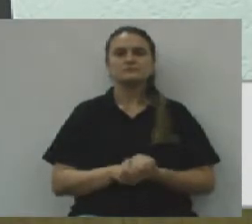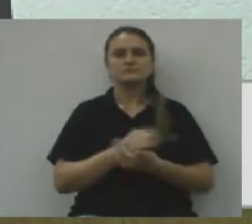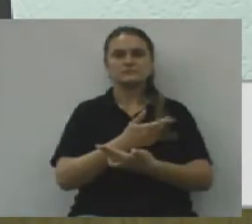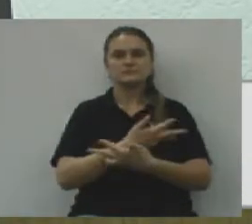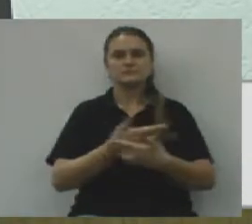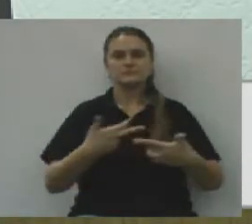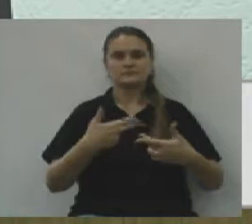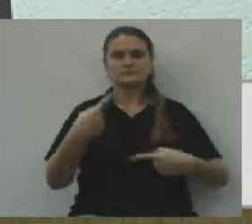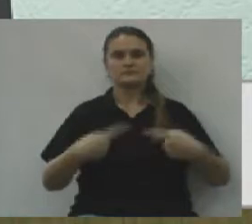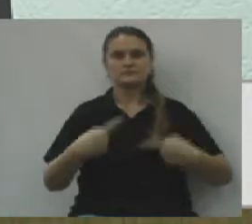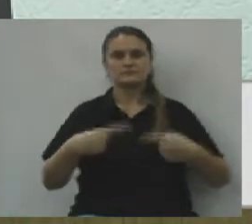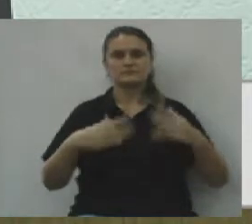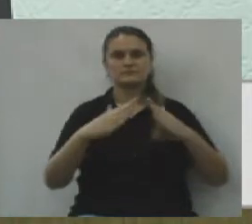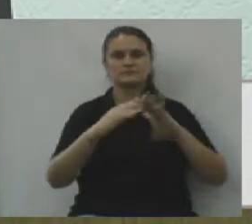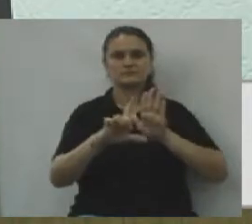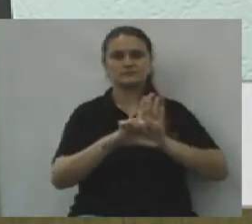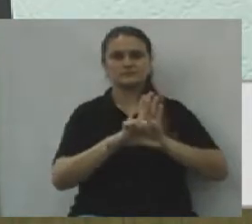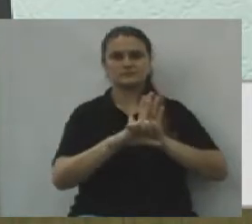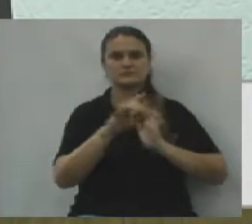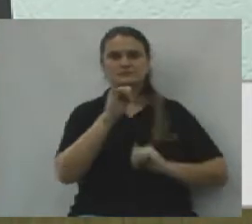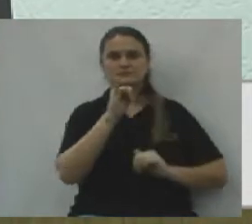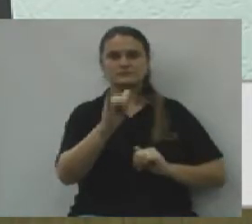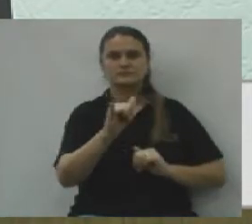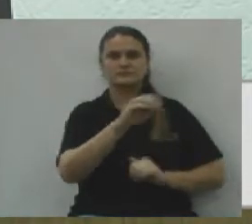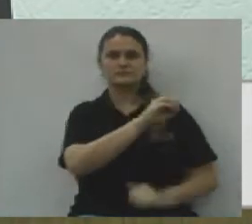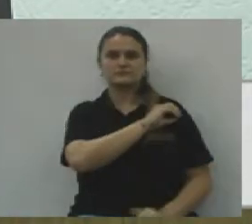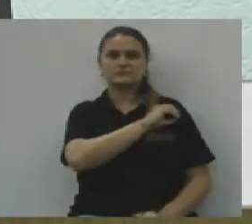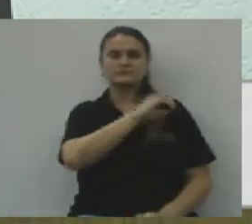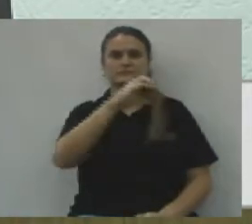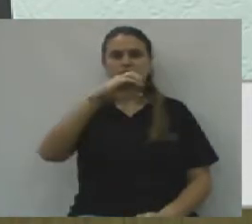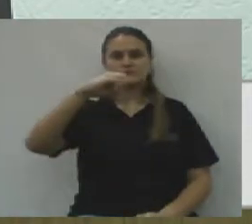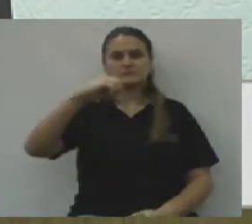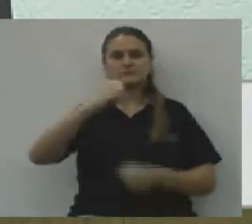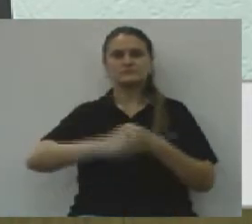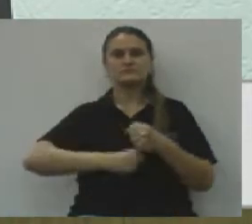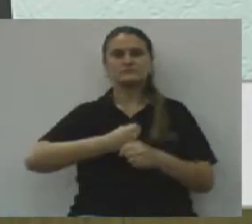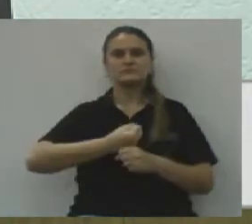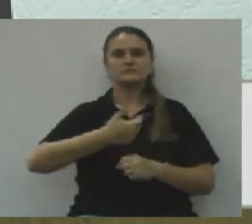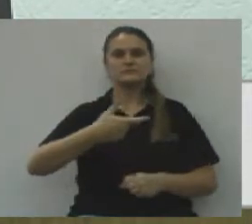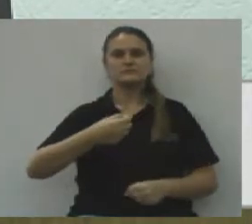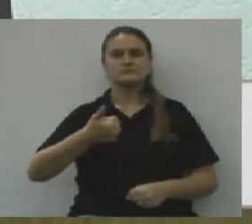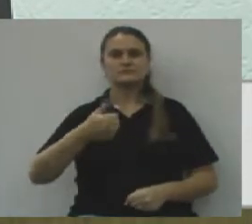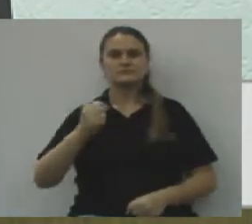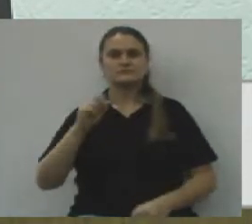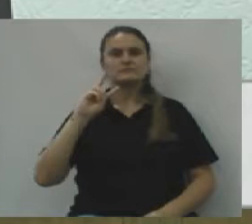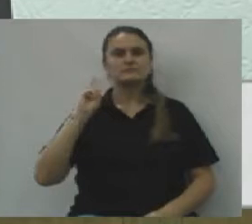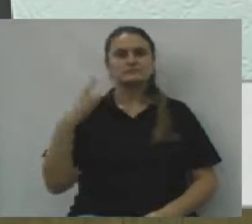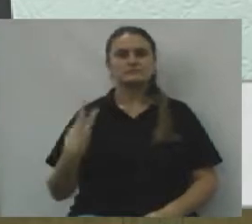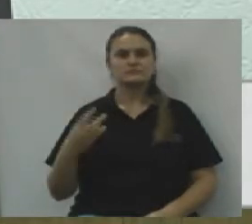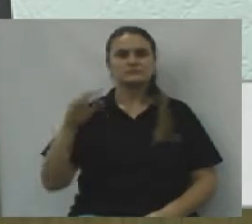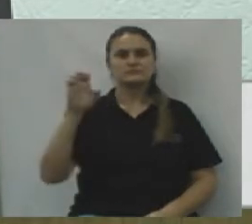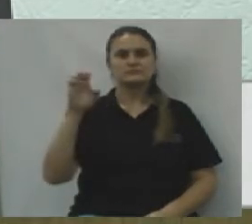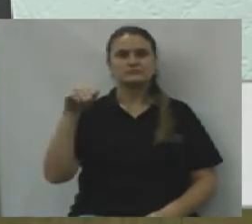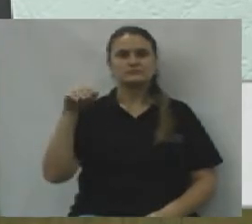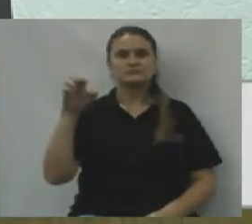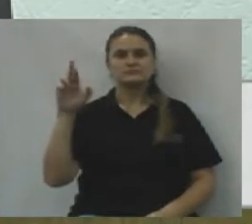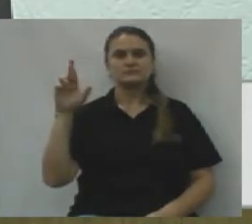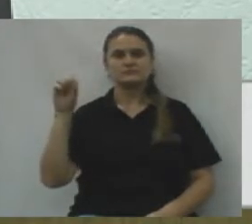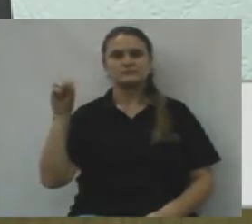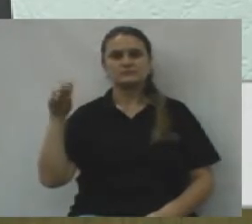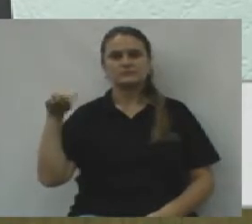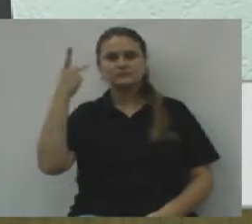matéria do Legislativo. Indicações. Número 9/2018, do vereador Emerson de Souza,